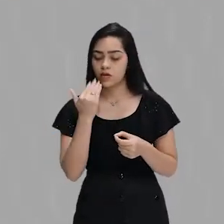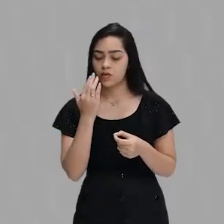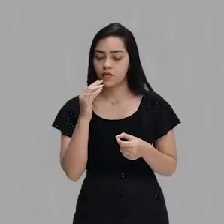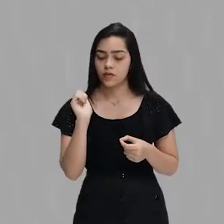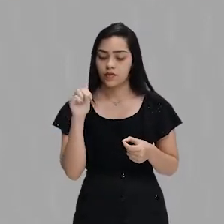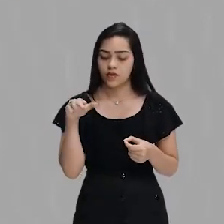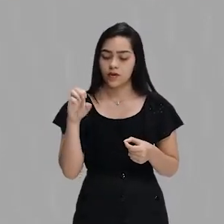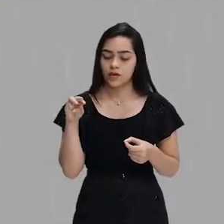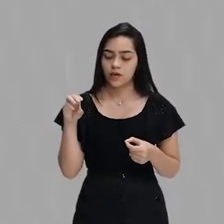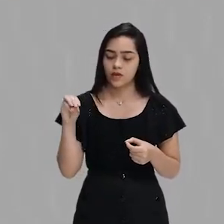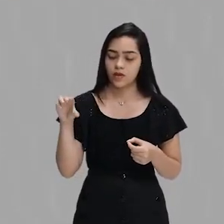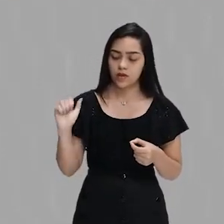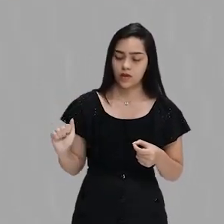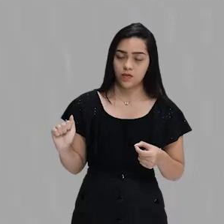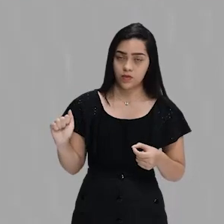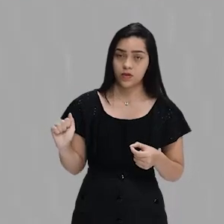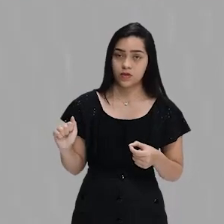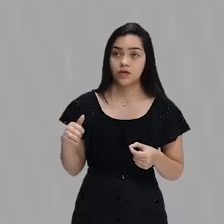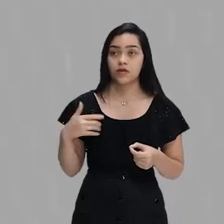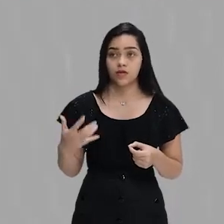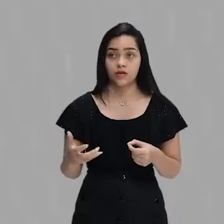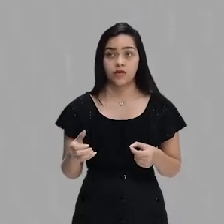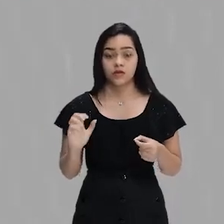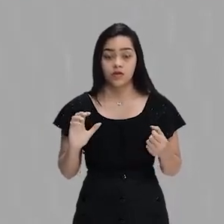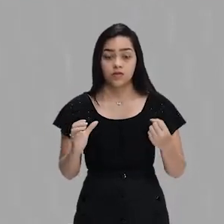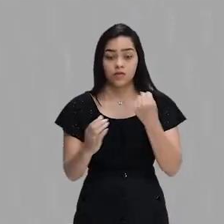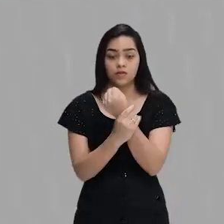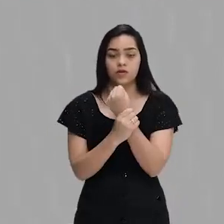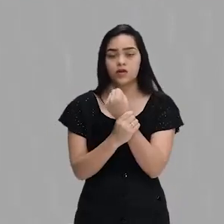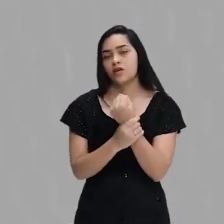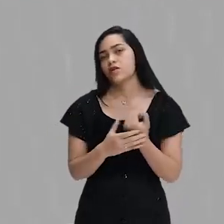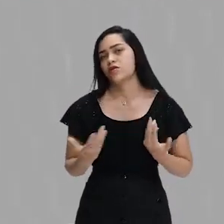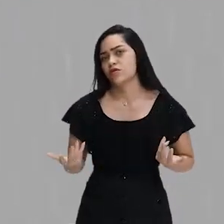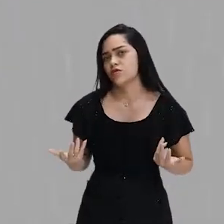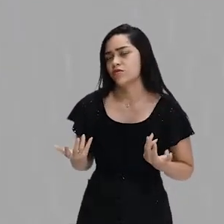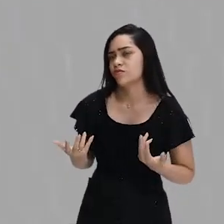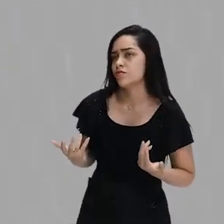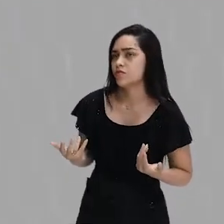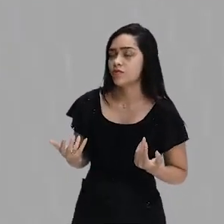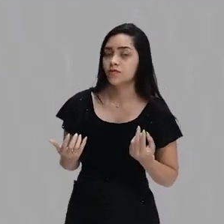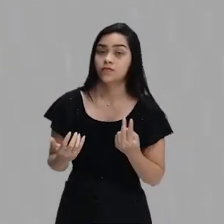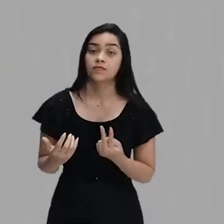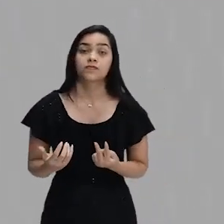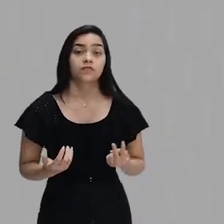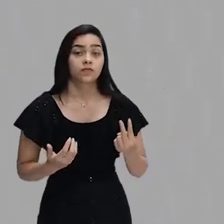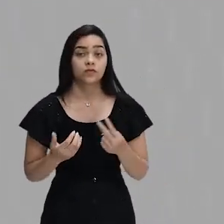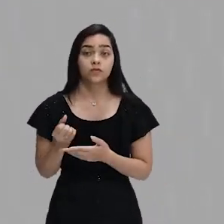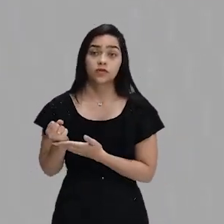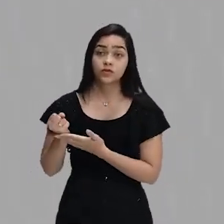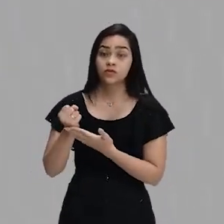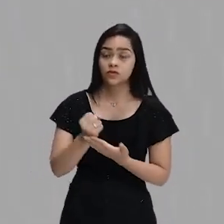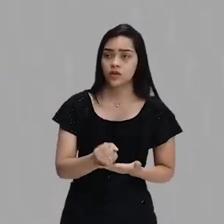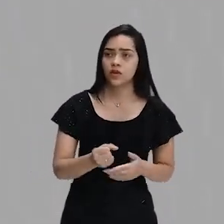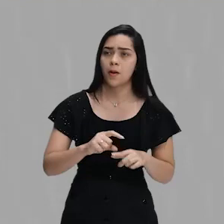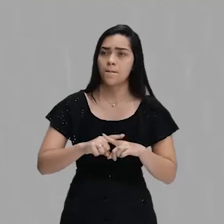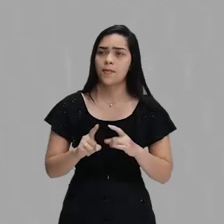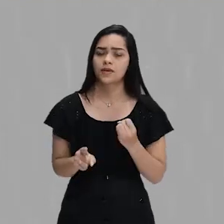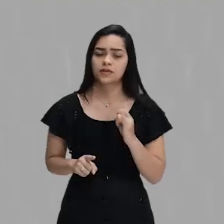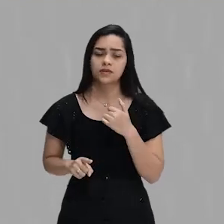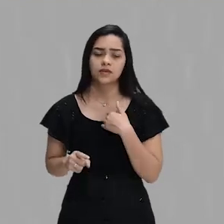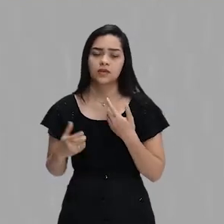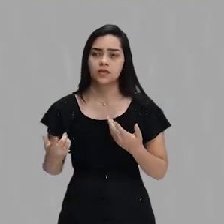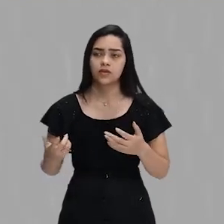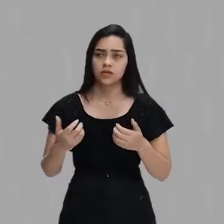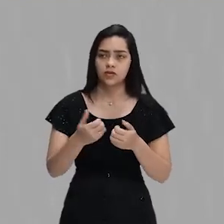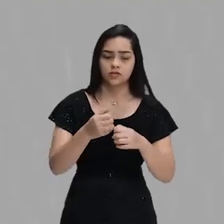anêmona e a anêmona protege o caranguejo. Veja só, os dois estão se ajudando. Mas se eu, por acaso,